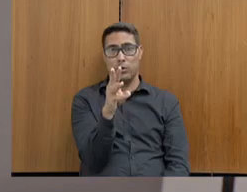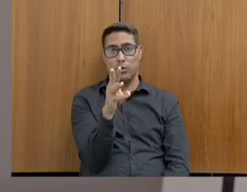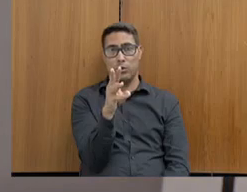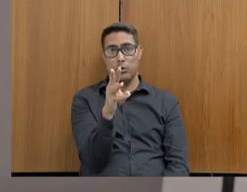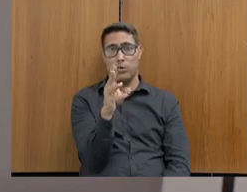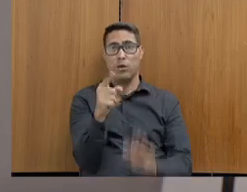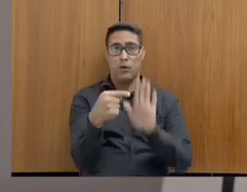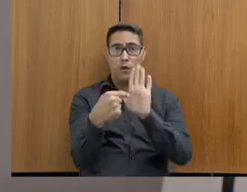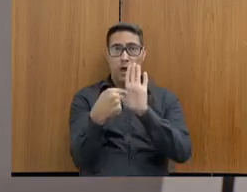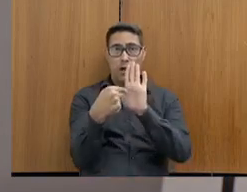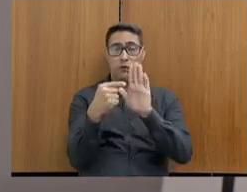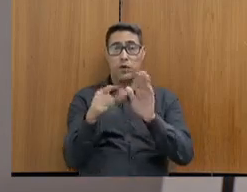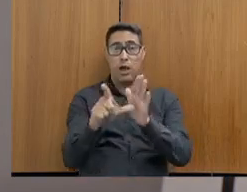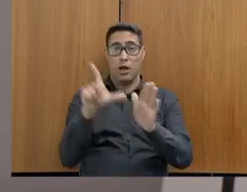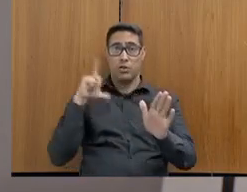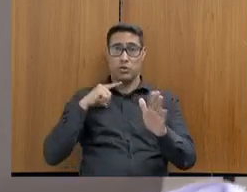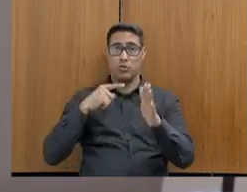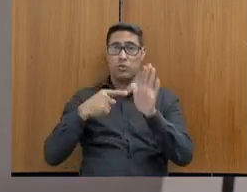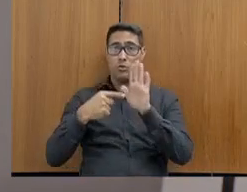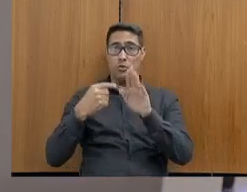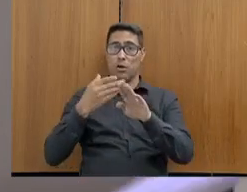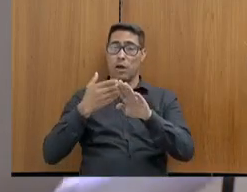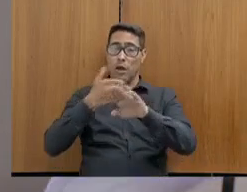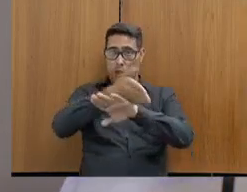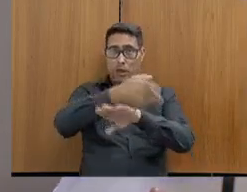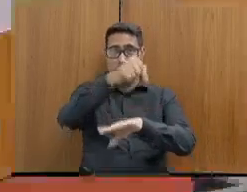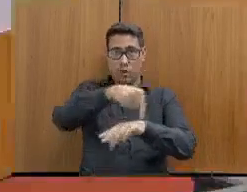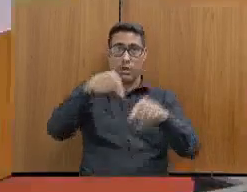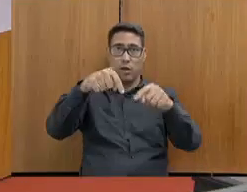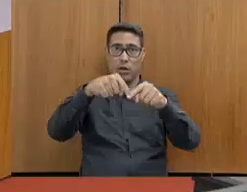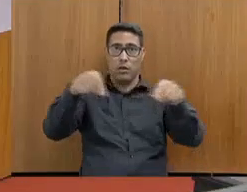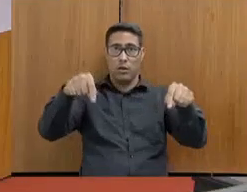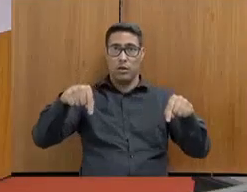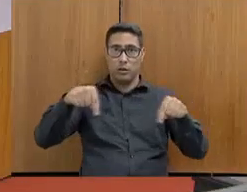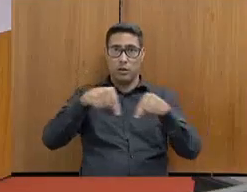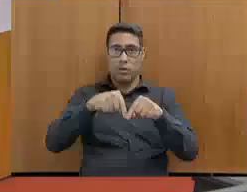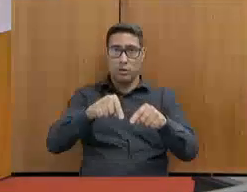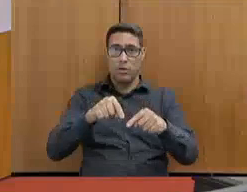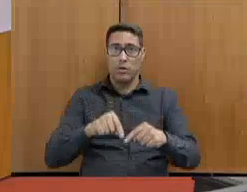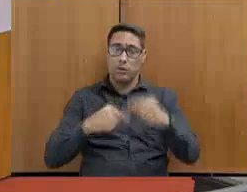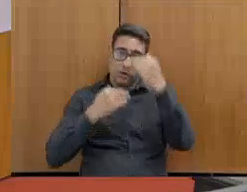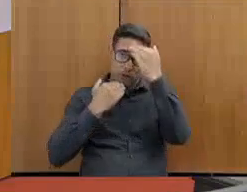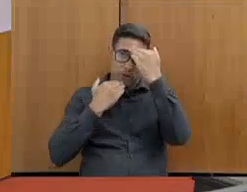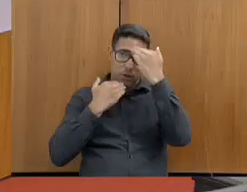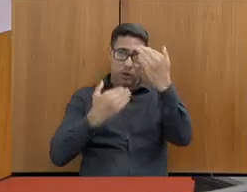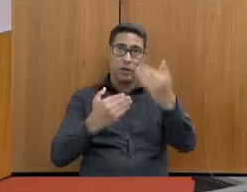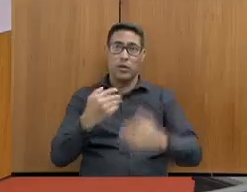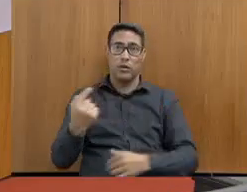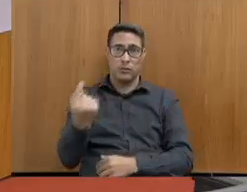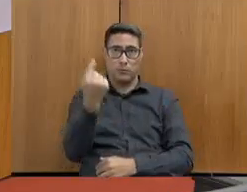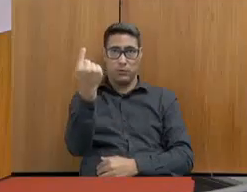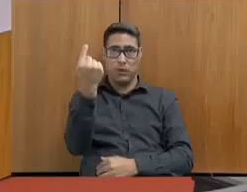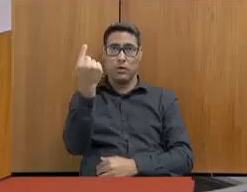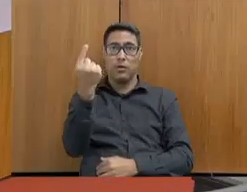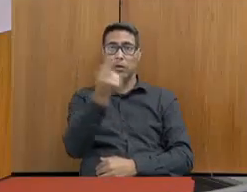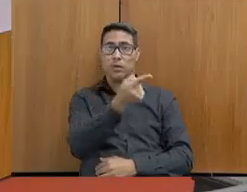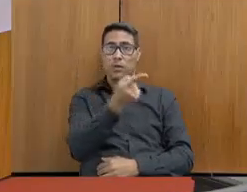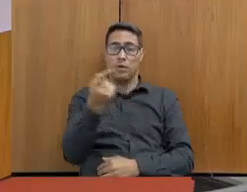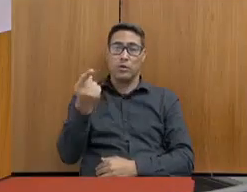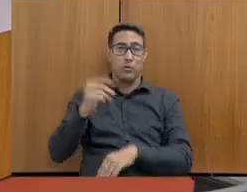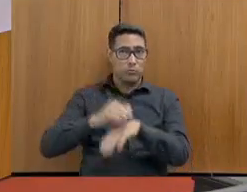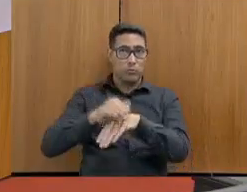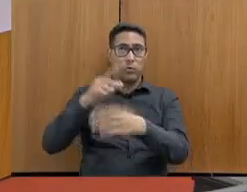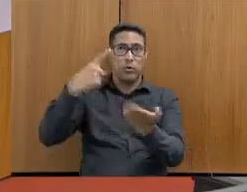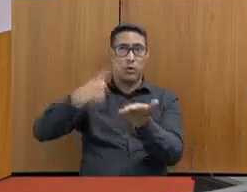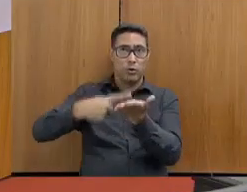chegar a sala tá ok nós já temos agradecemos as primeiras intervenções Considerando o acordo